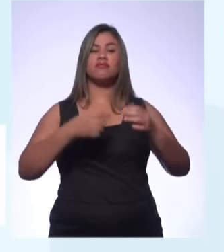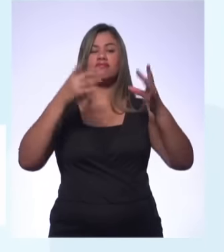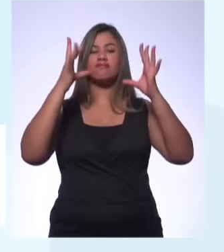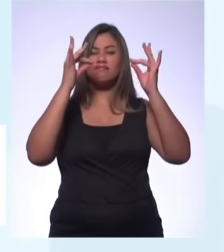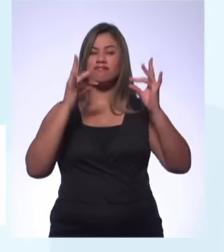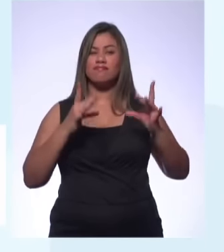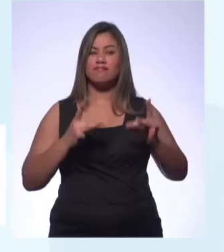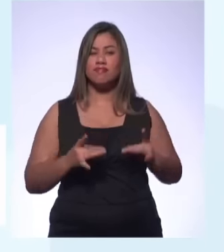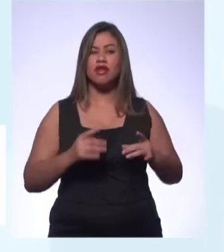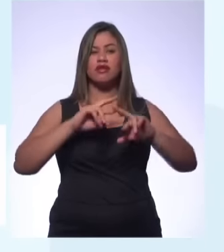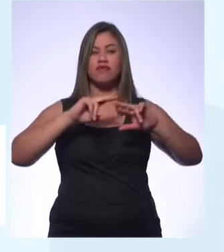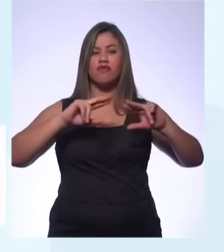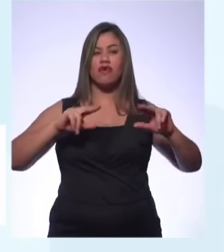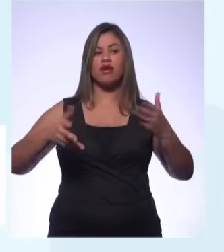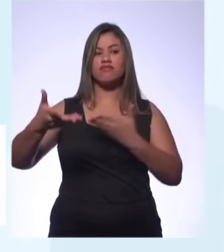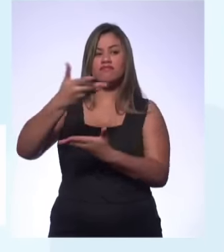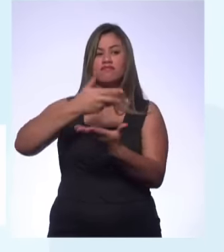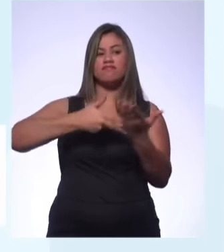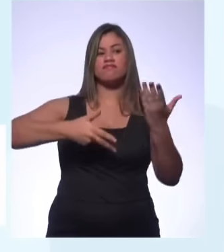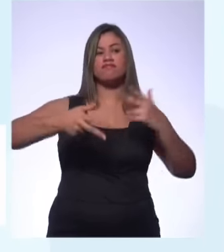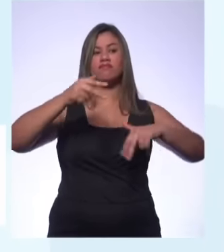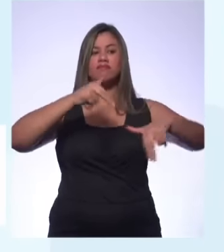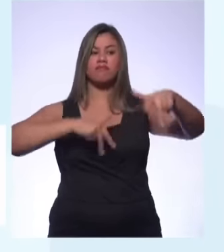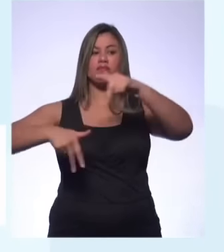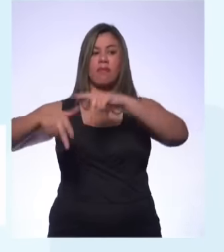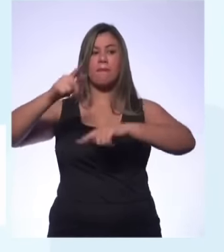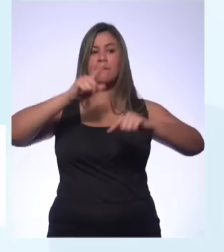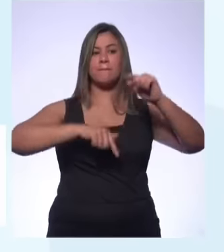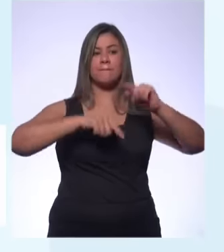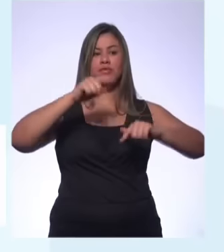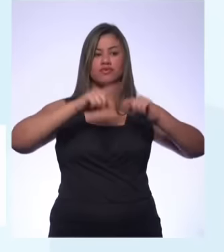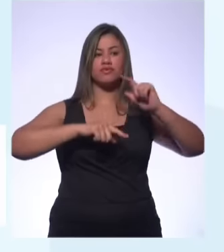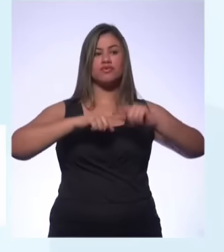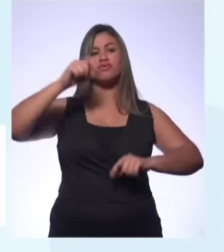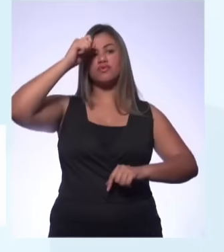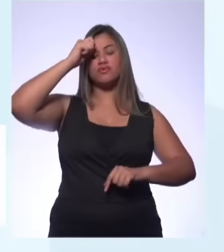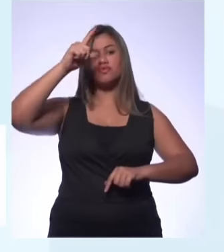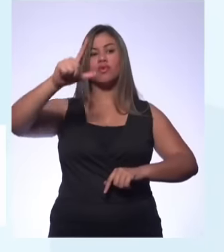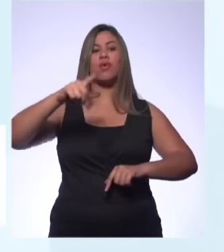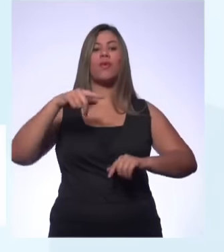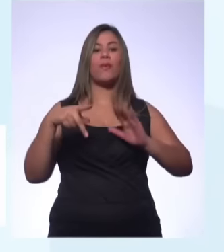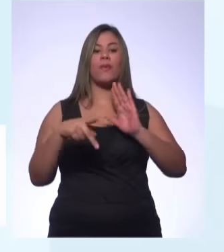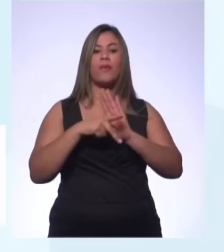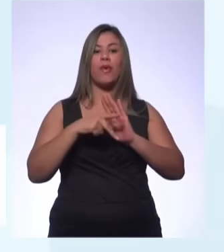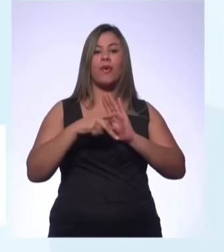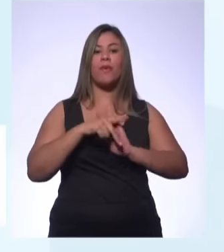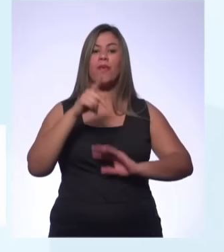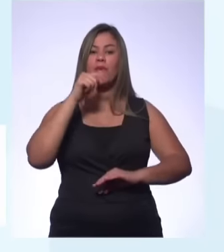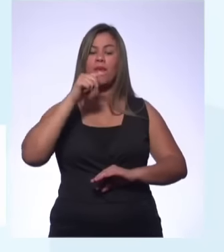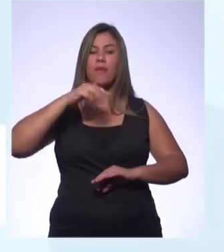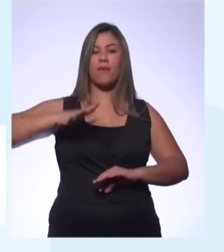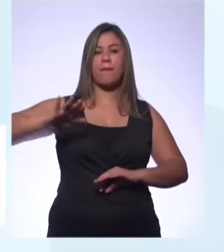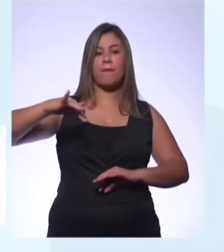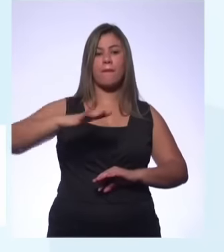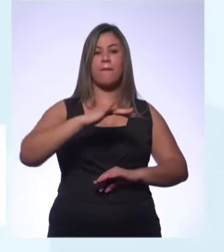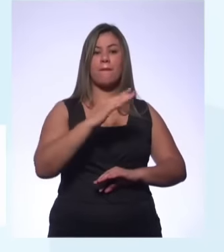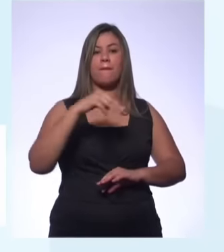de circulação de pessoas, produtos e culturas no Mediterrâneo e